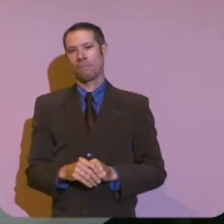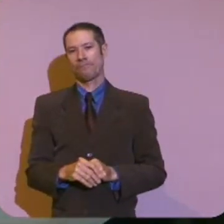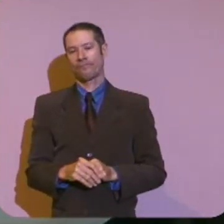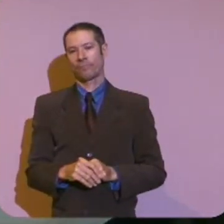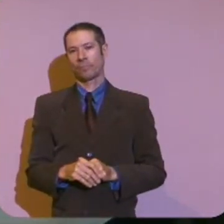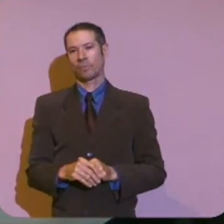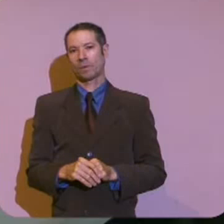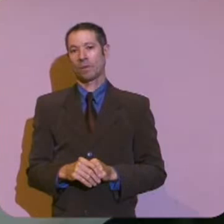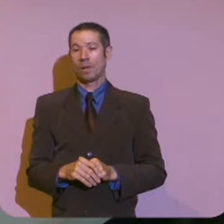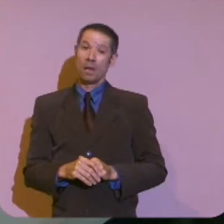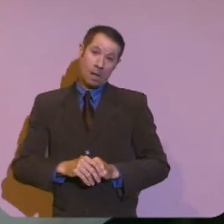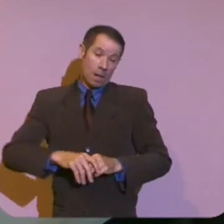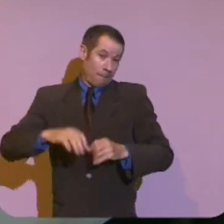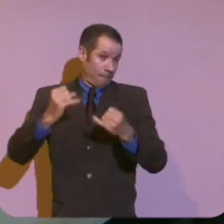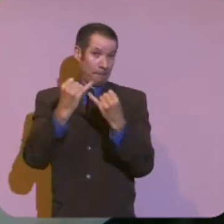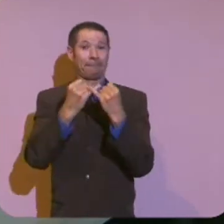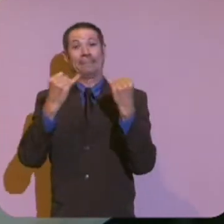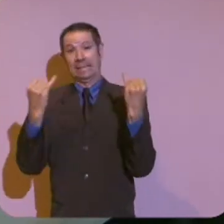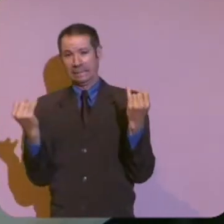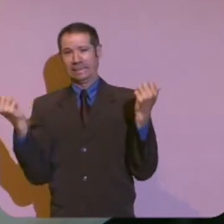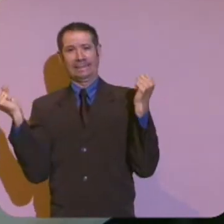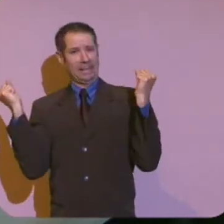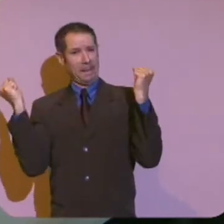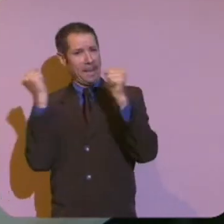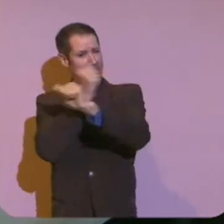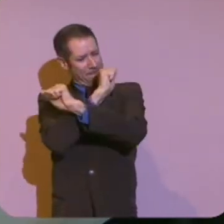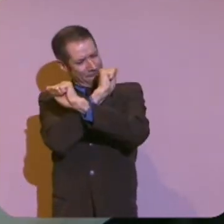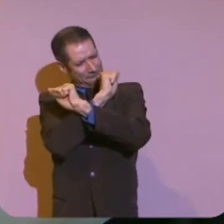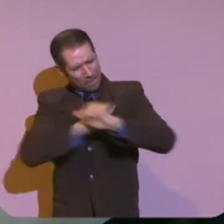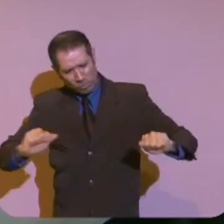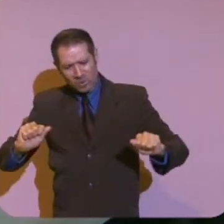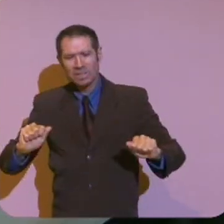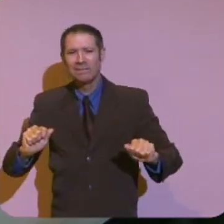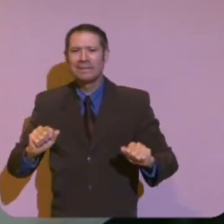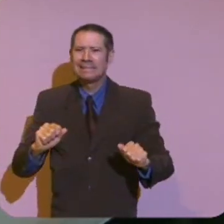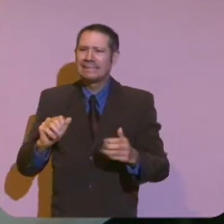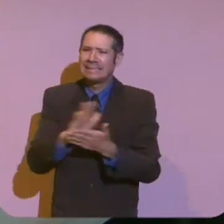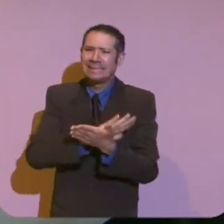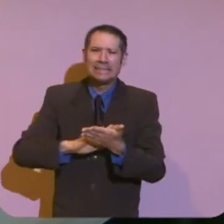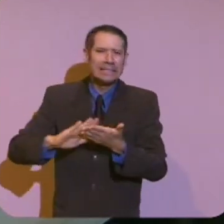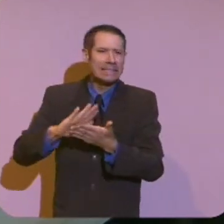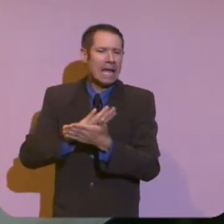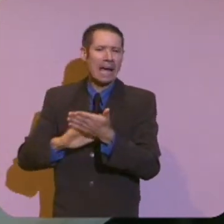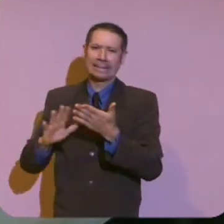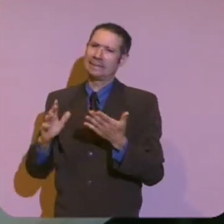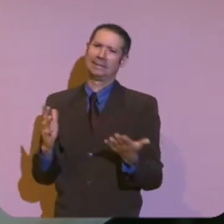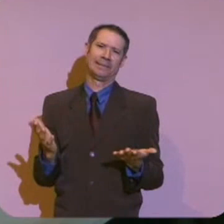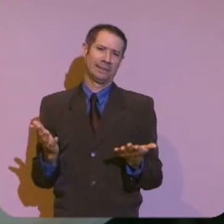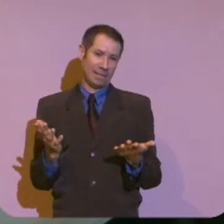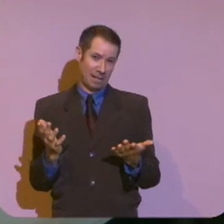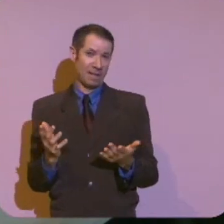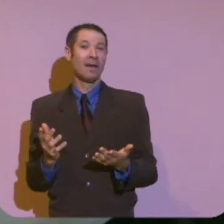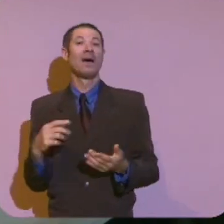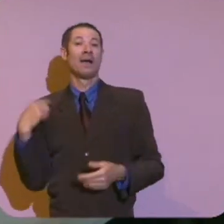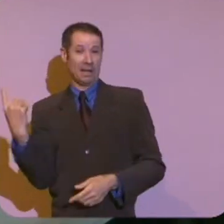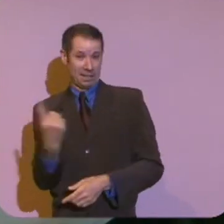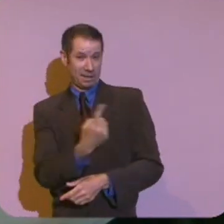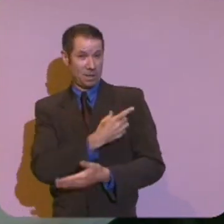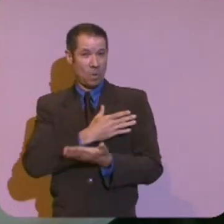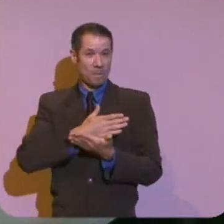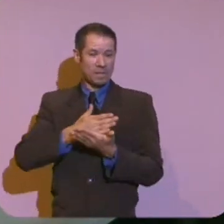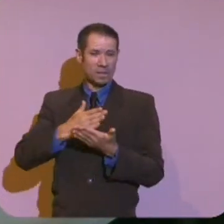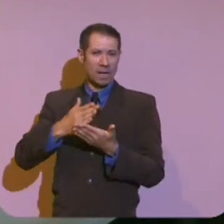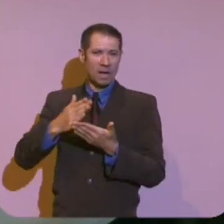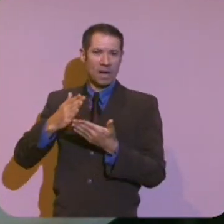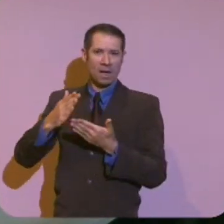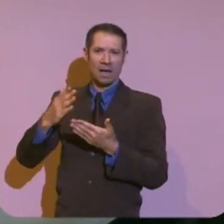E aquilo que parecia impossível, que de jeito nenhum a gente aceitaria, a gente começa a dizer: